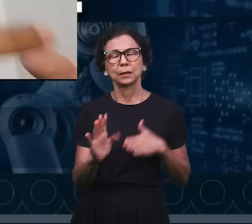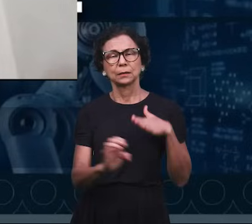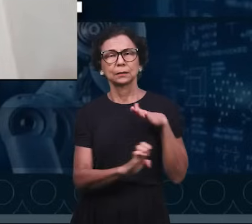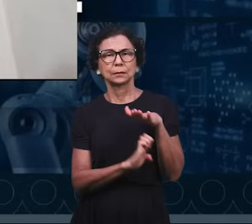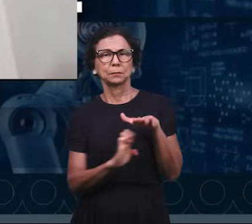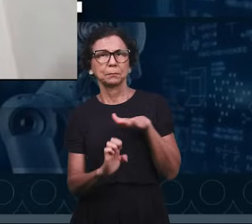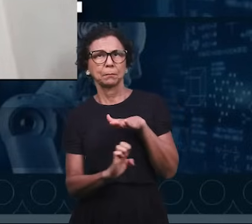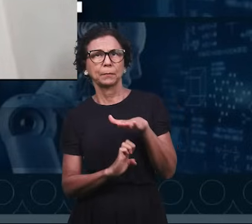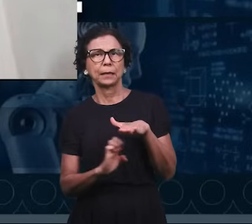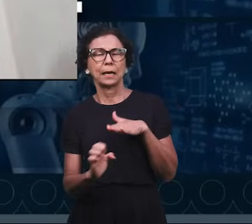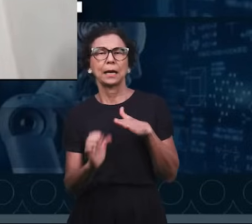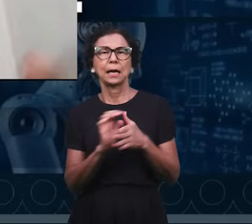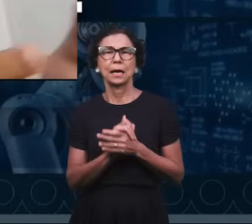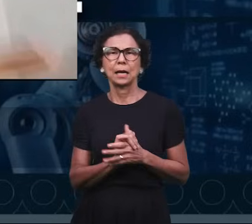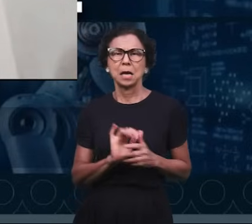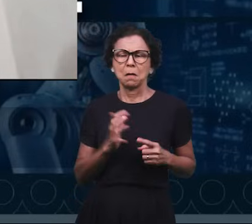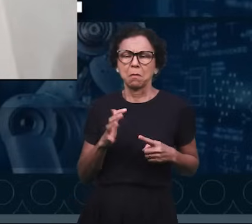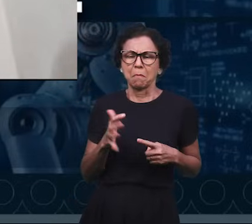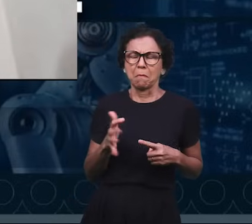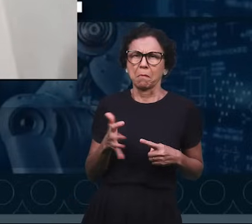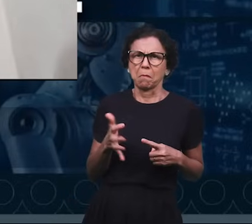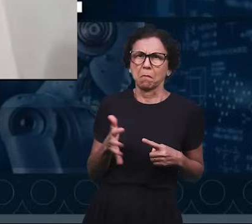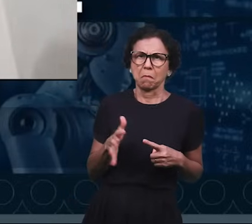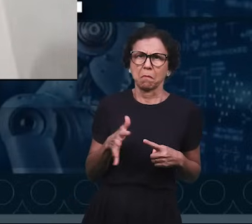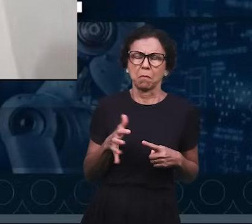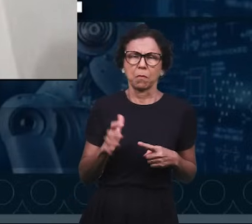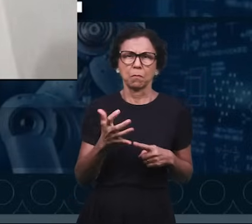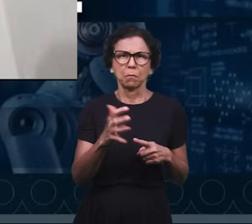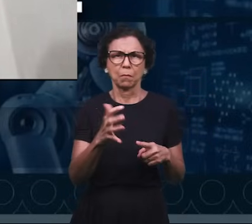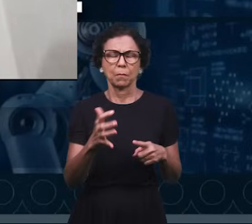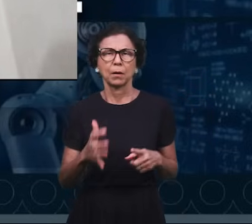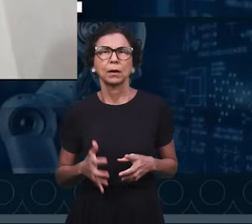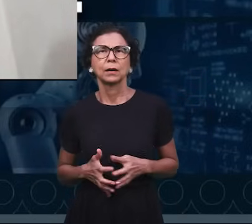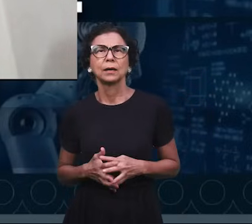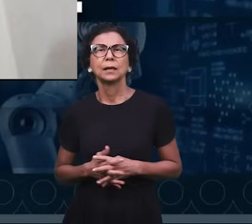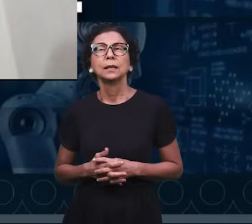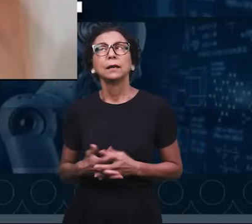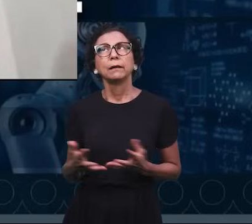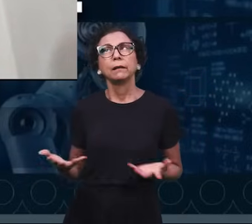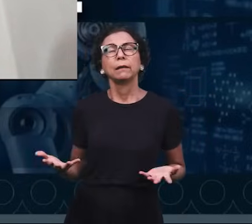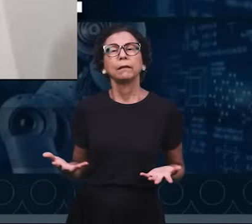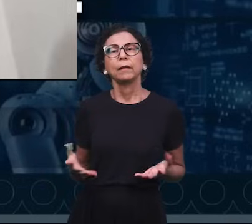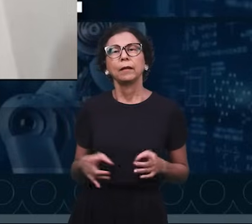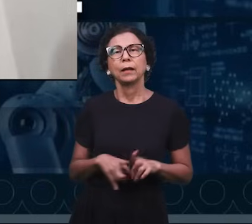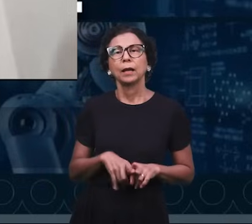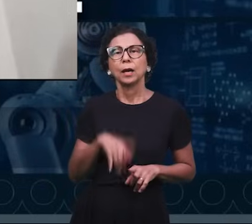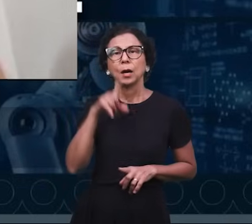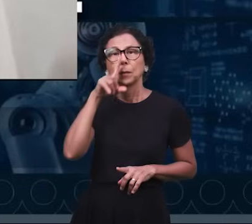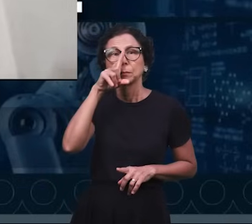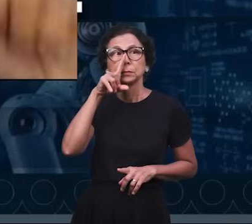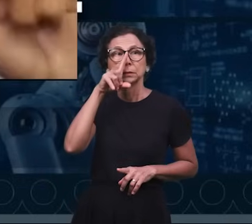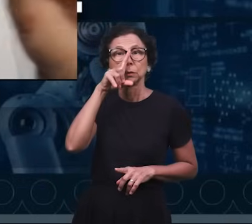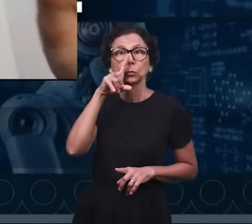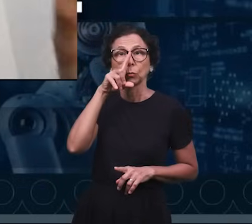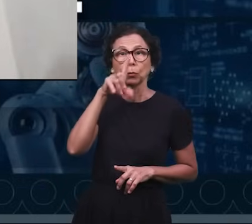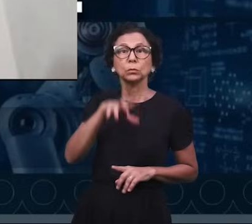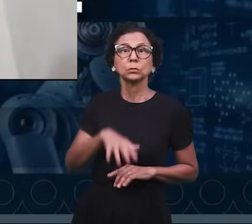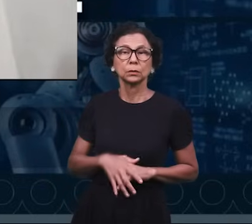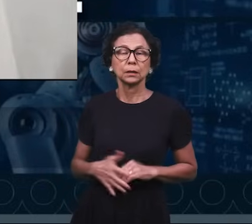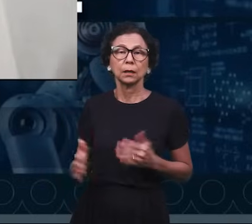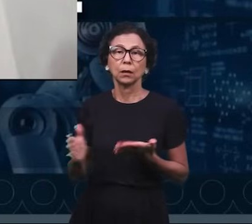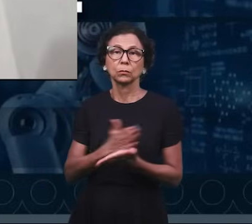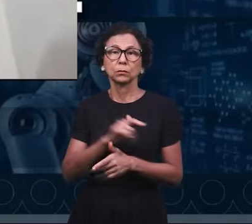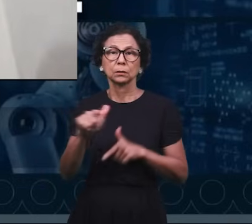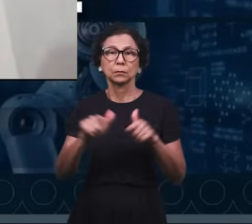indústrias, né, mais fortes, onde nós temos ali maquinários pesados, onde nós temos lugares, né, onde o risco é muito alto para o